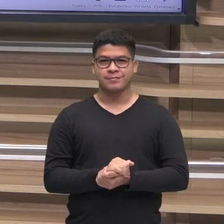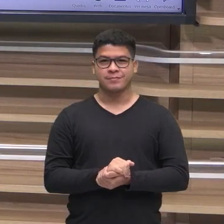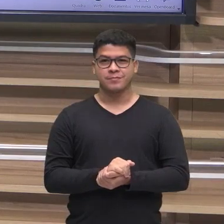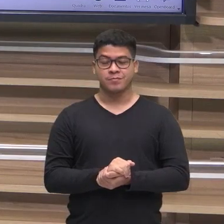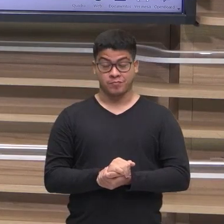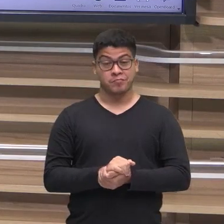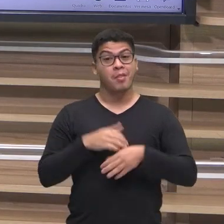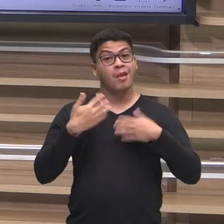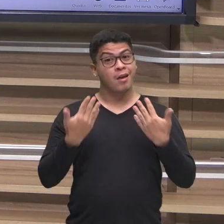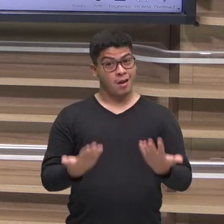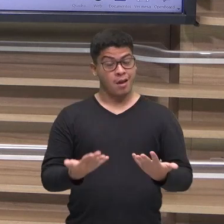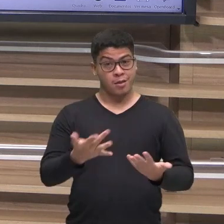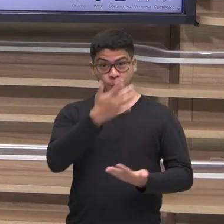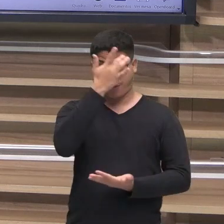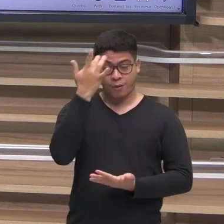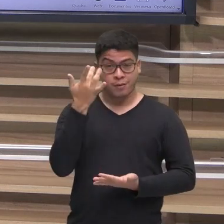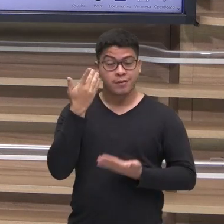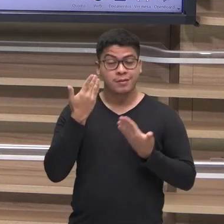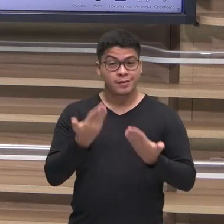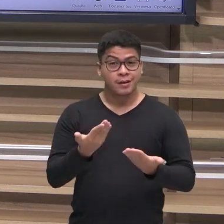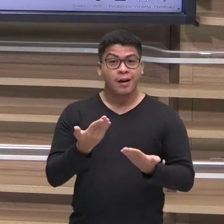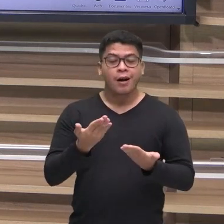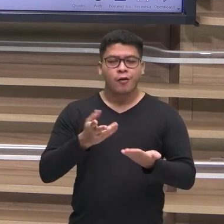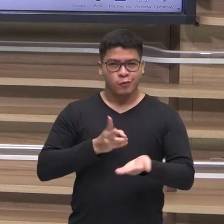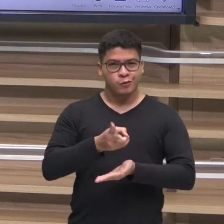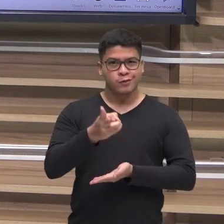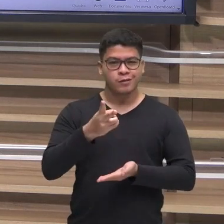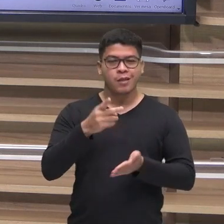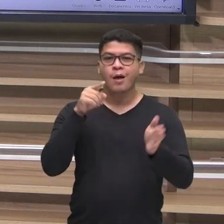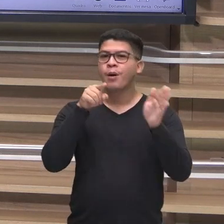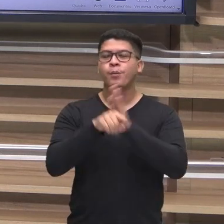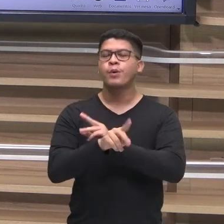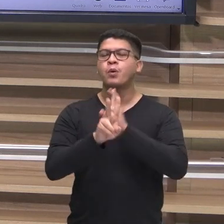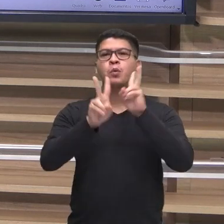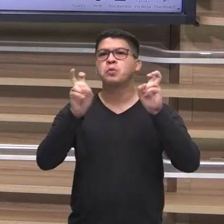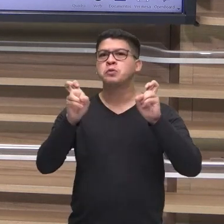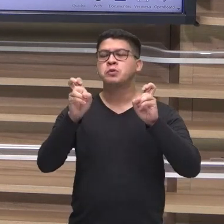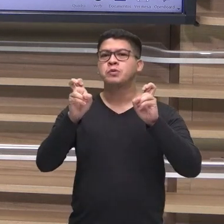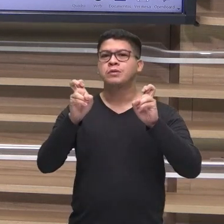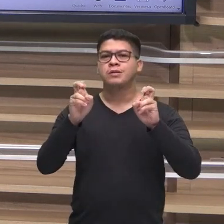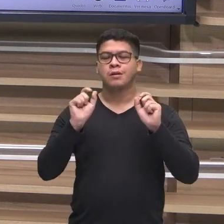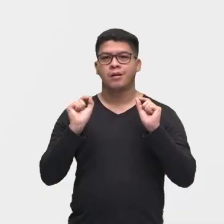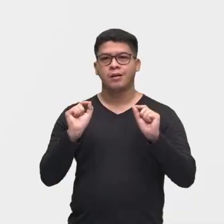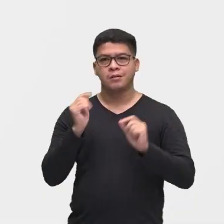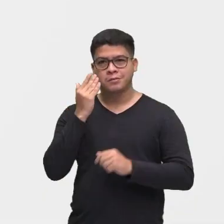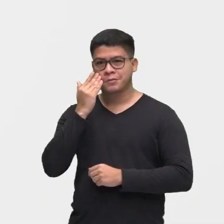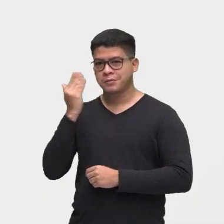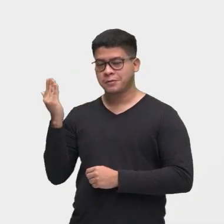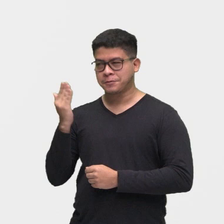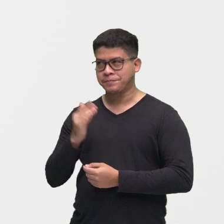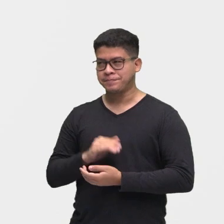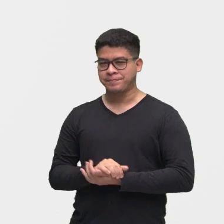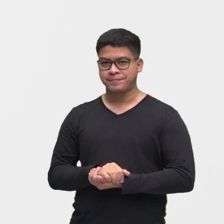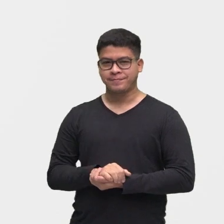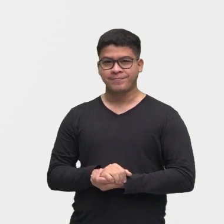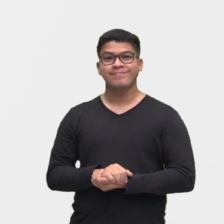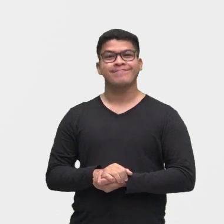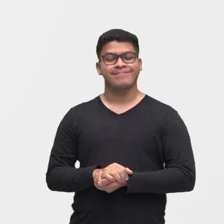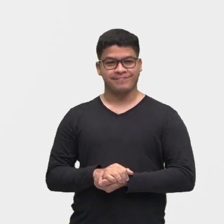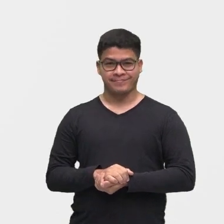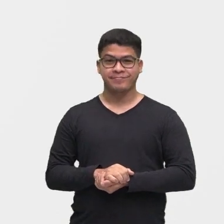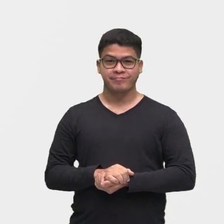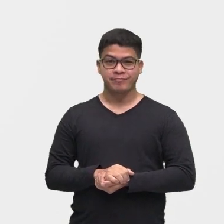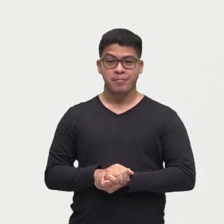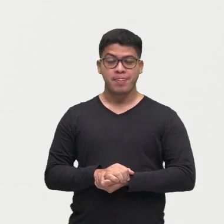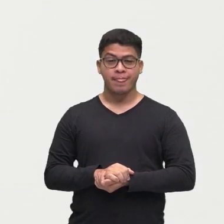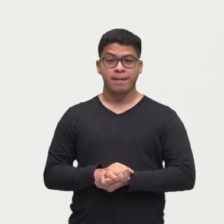Bem, people, vamos olhar aqui comigo a questão relacionada ao nosso assunto de inglês. Vamos ver aqui junto comigo. Olha só,